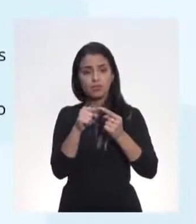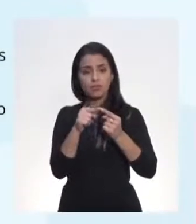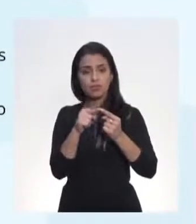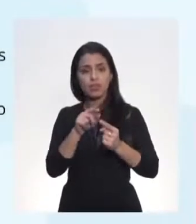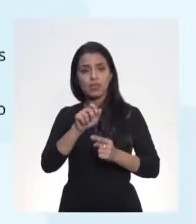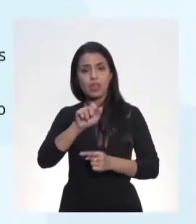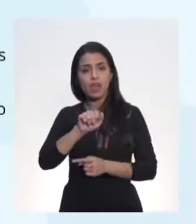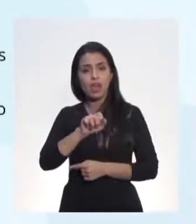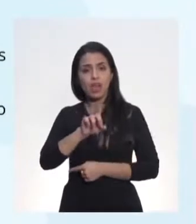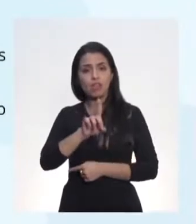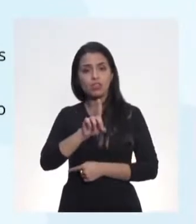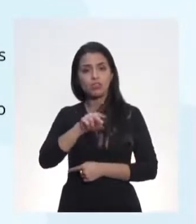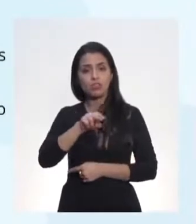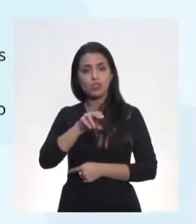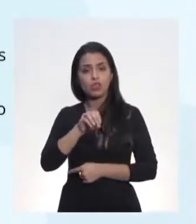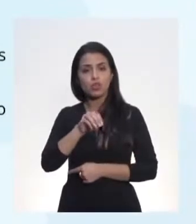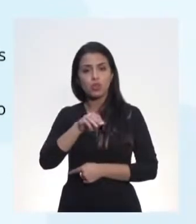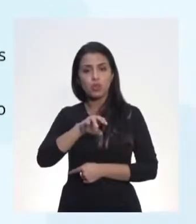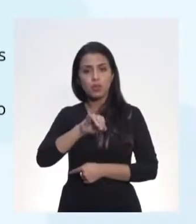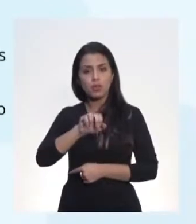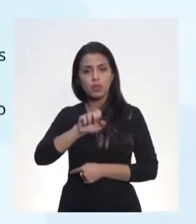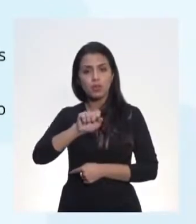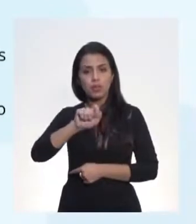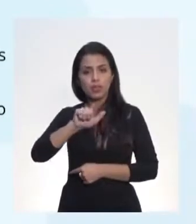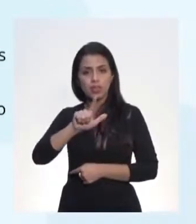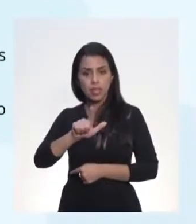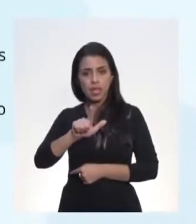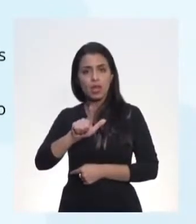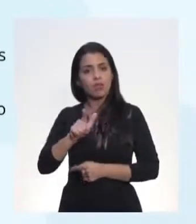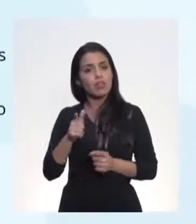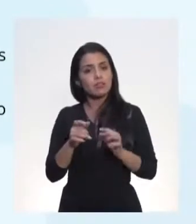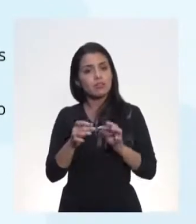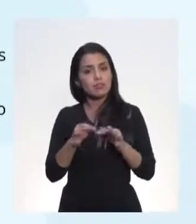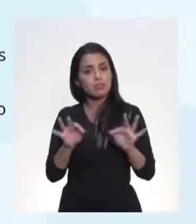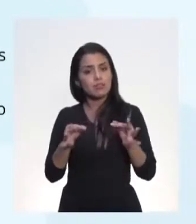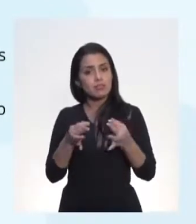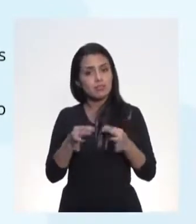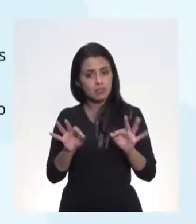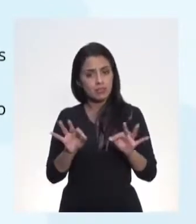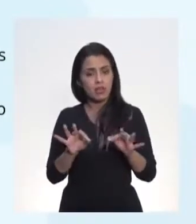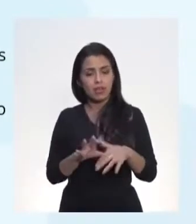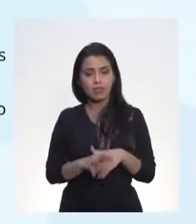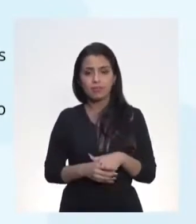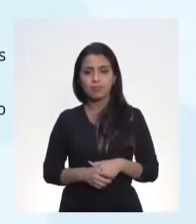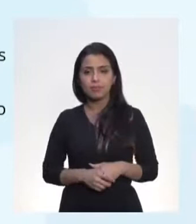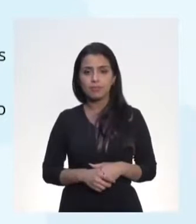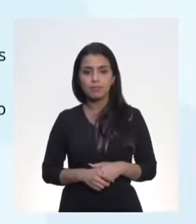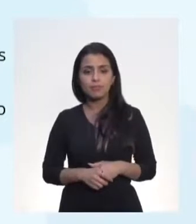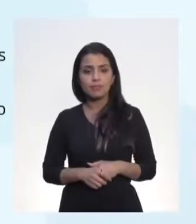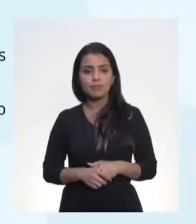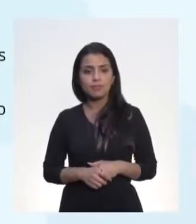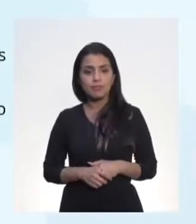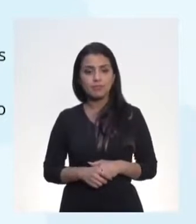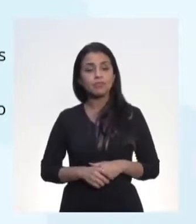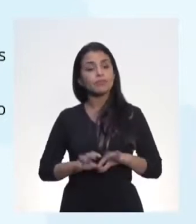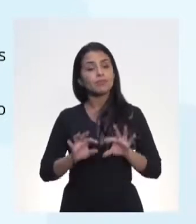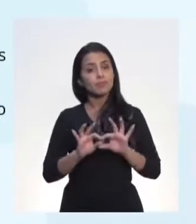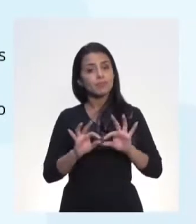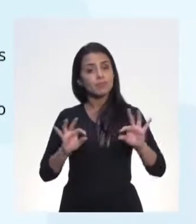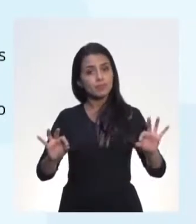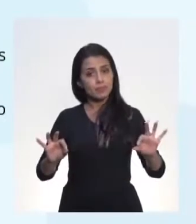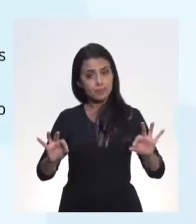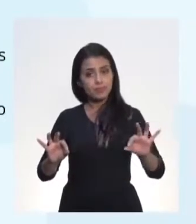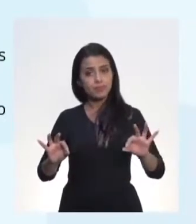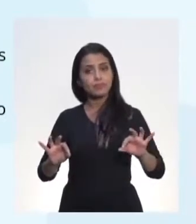adnominal. Quando a gente fala de função sintática, né? Lá na sintaxe tem os adjuntos adnominais. As orações subordinadas